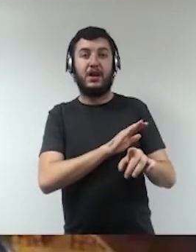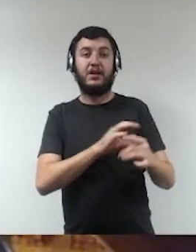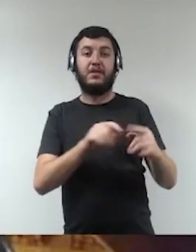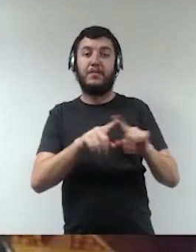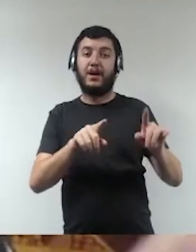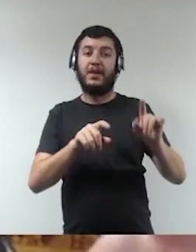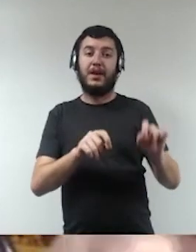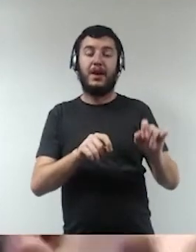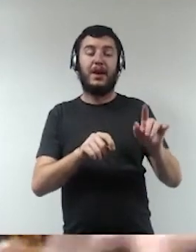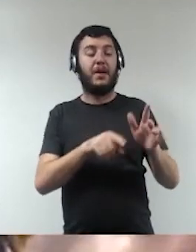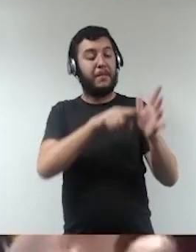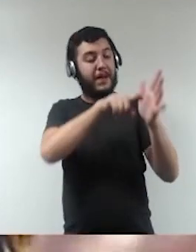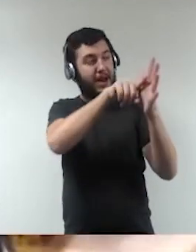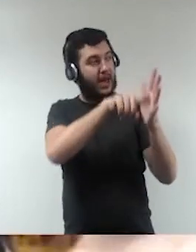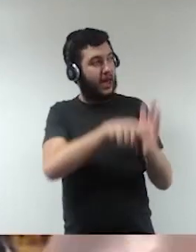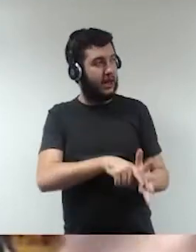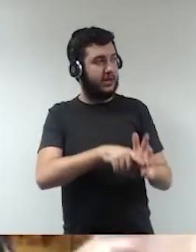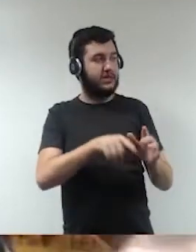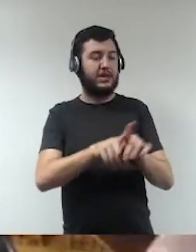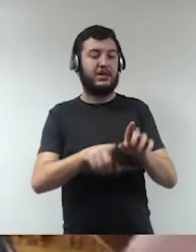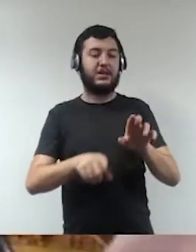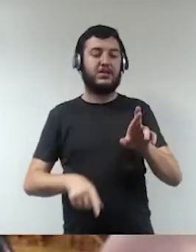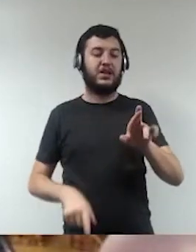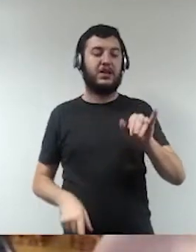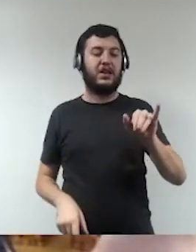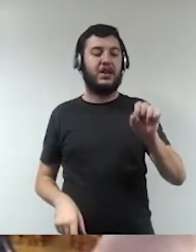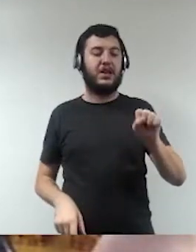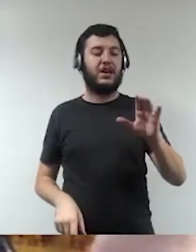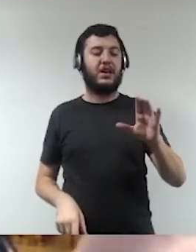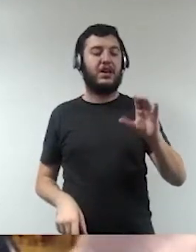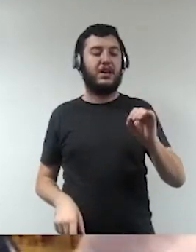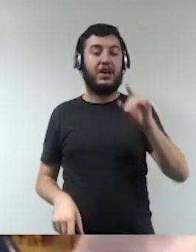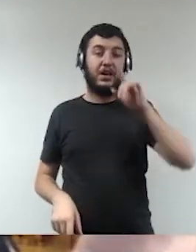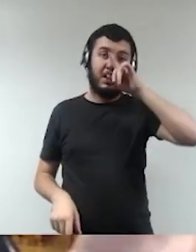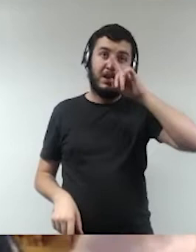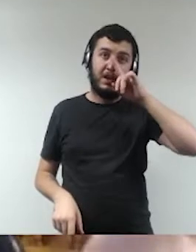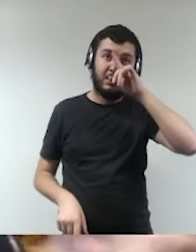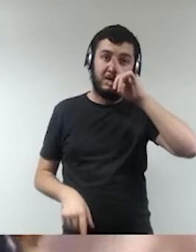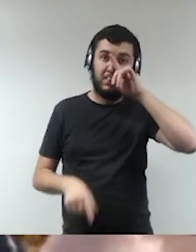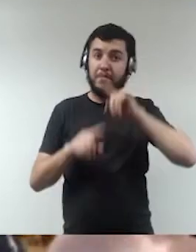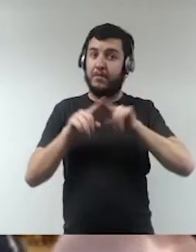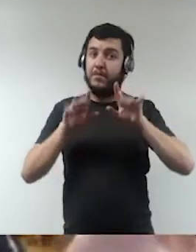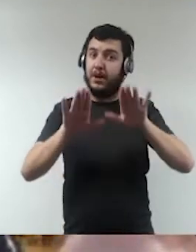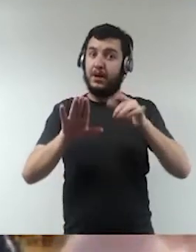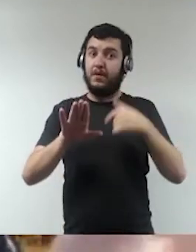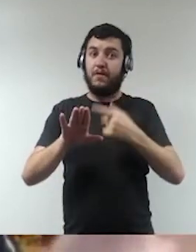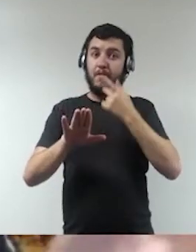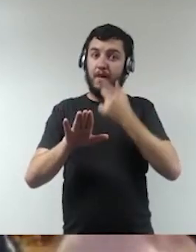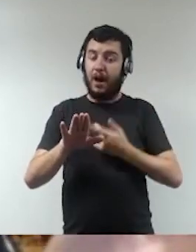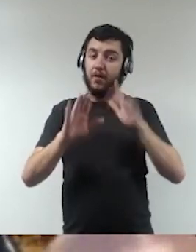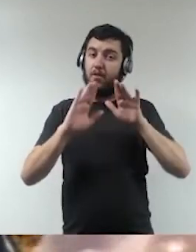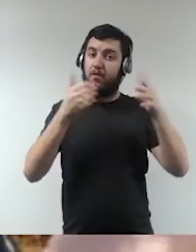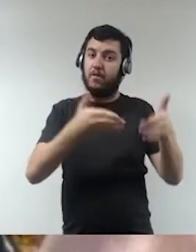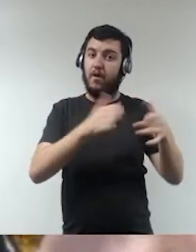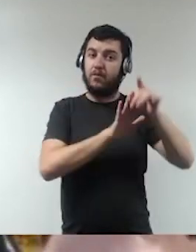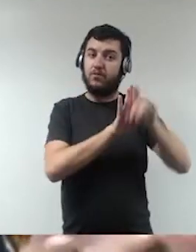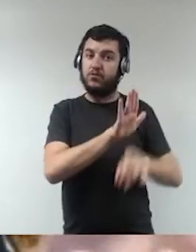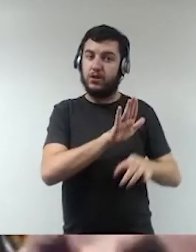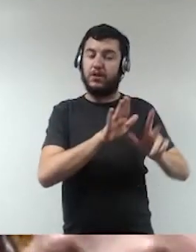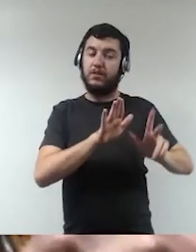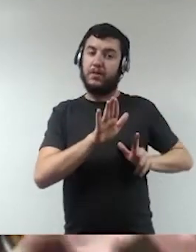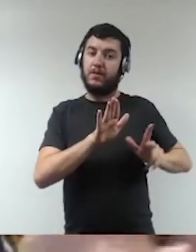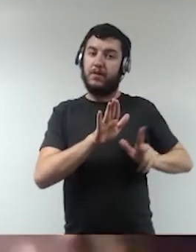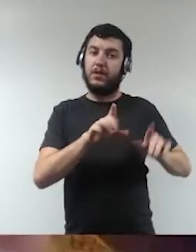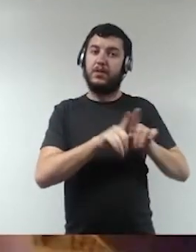de riscos que foi feita pelas partes, aqui eu falo mais do direito privado, fica muito claro que, muitas vezes, as partes